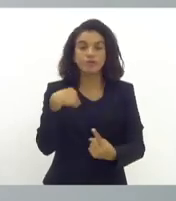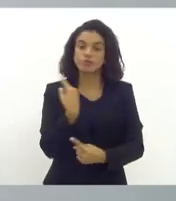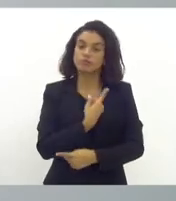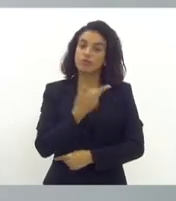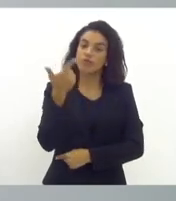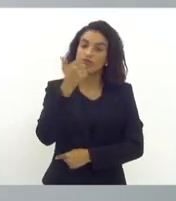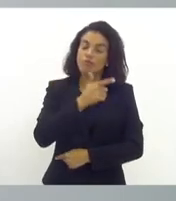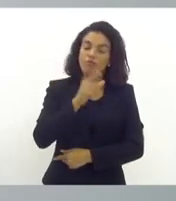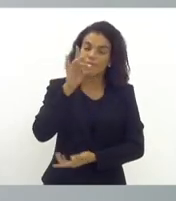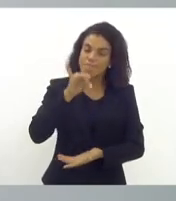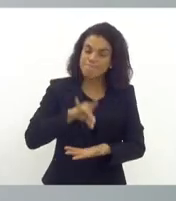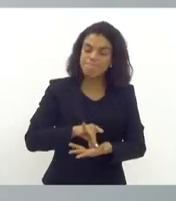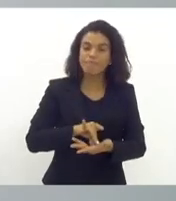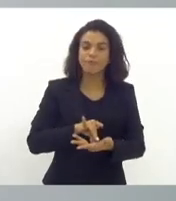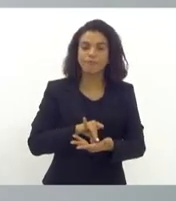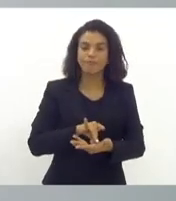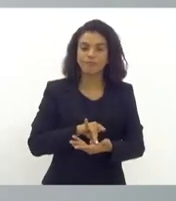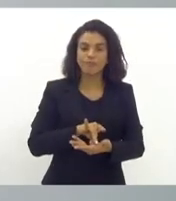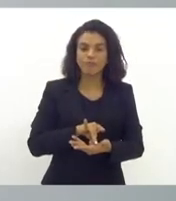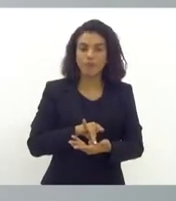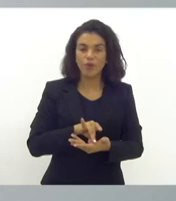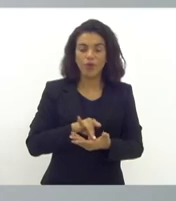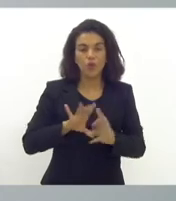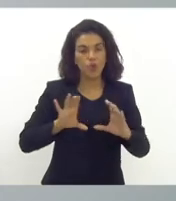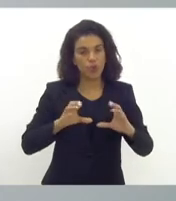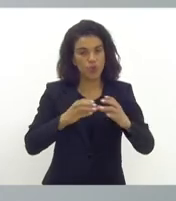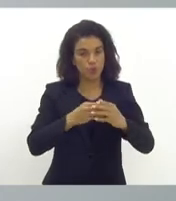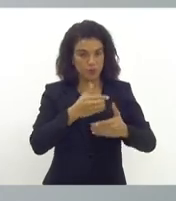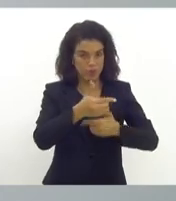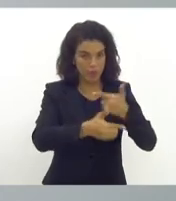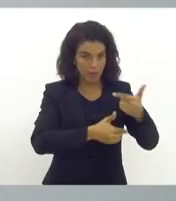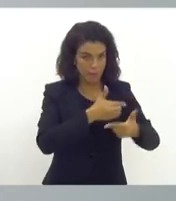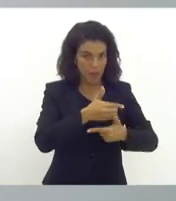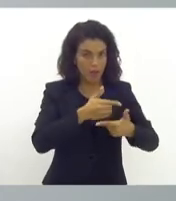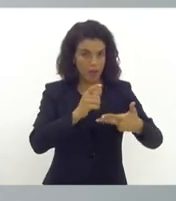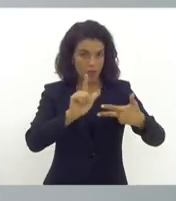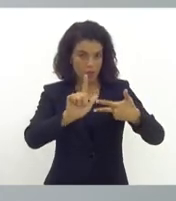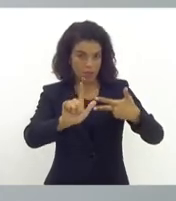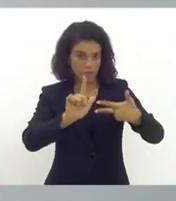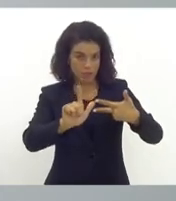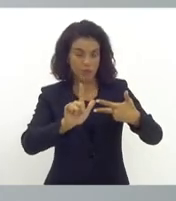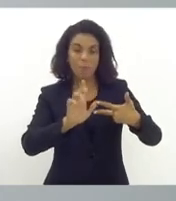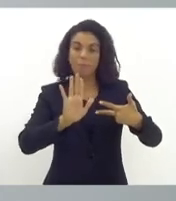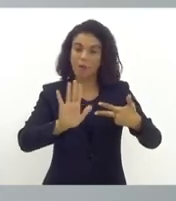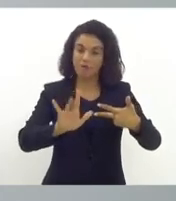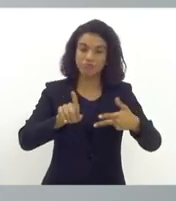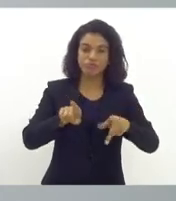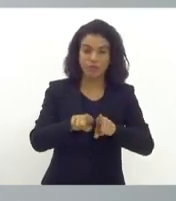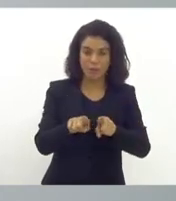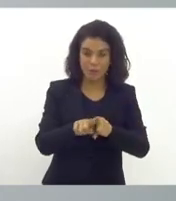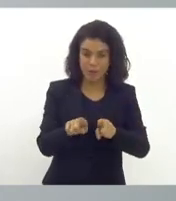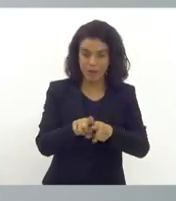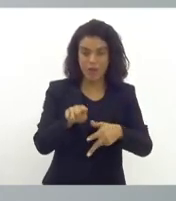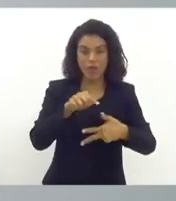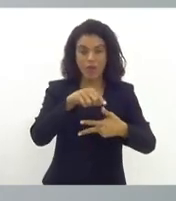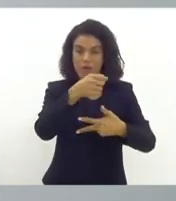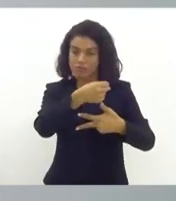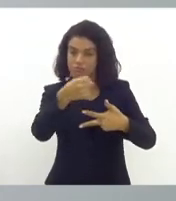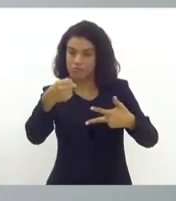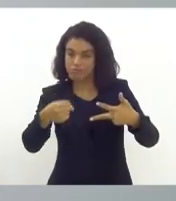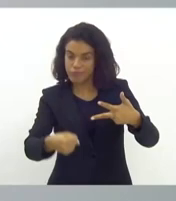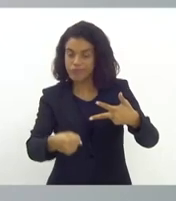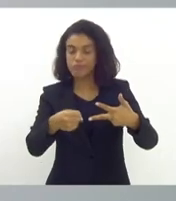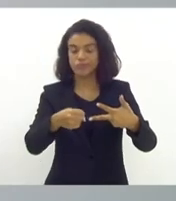envolver de fato com a frente não só o Poder Legislativo mas envolver o poder público estadual